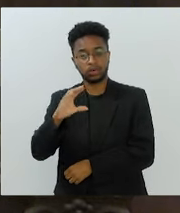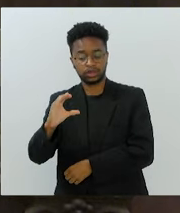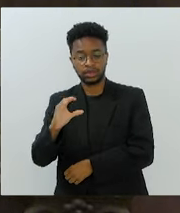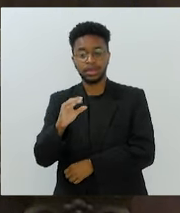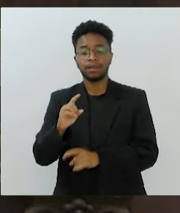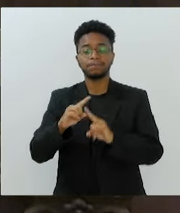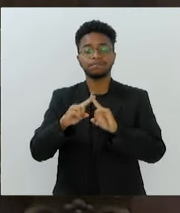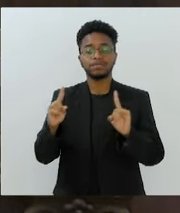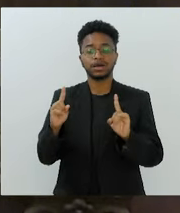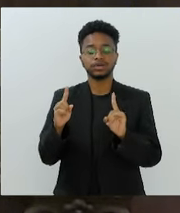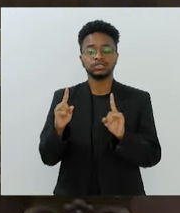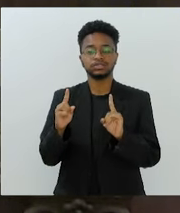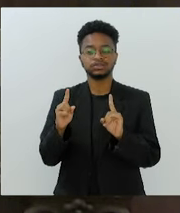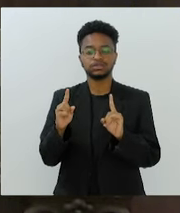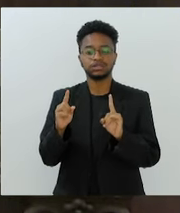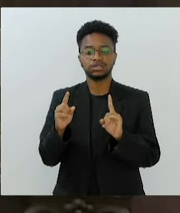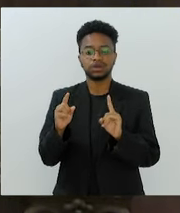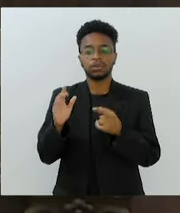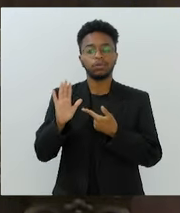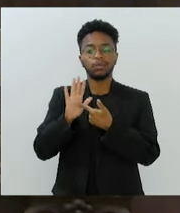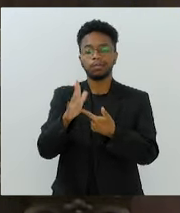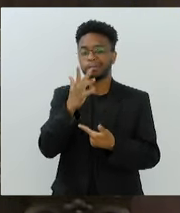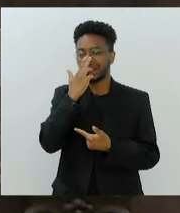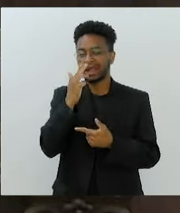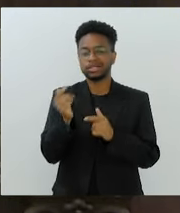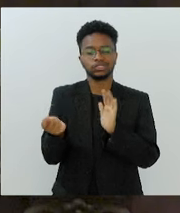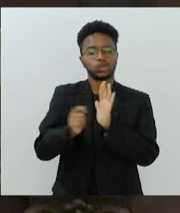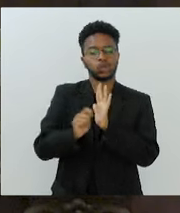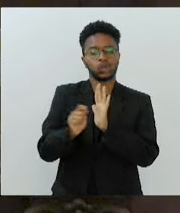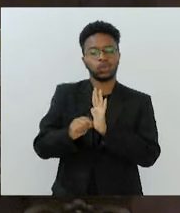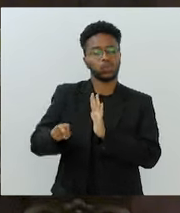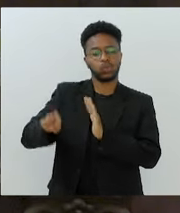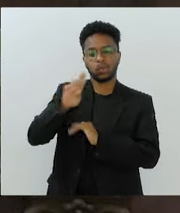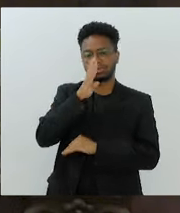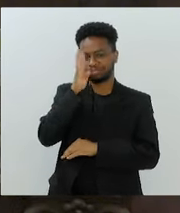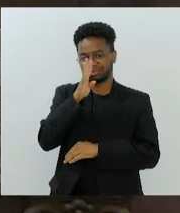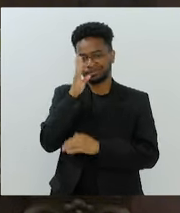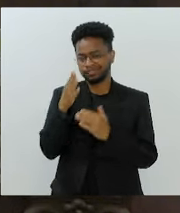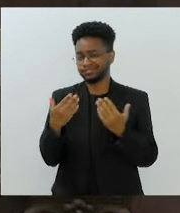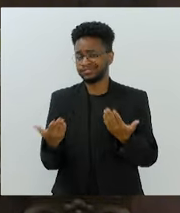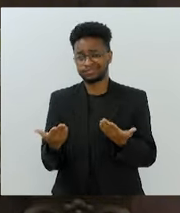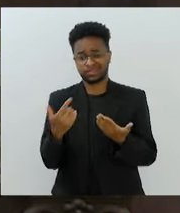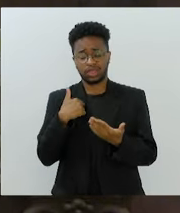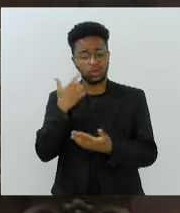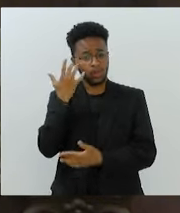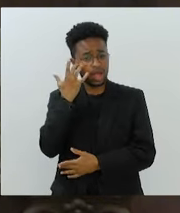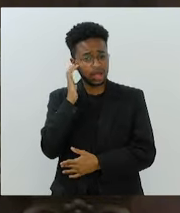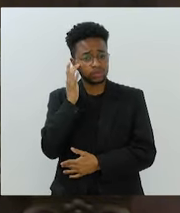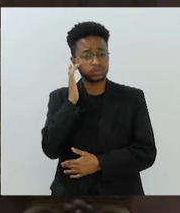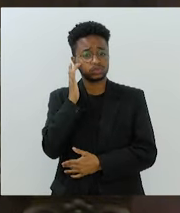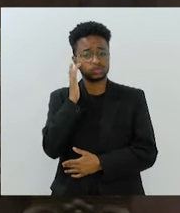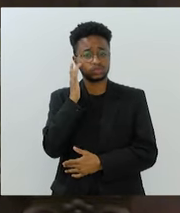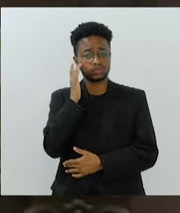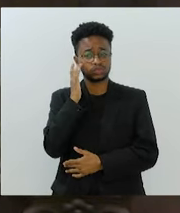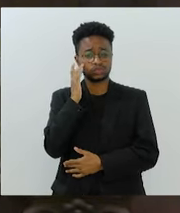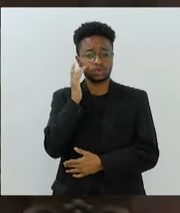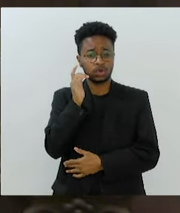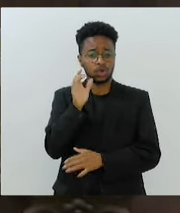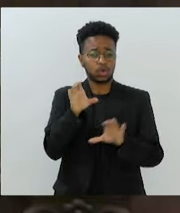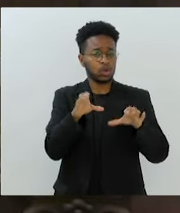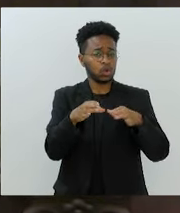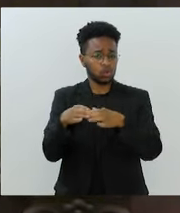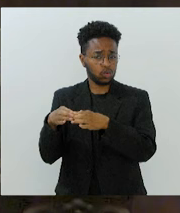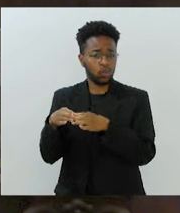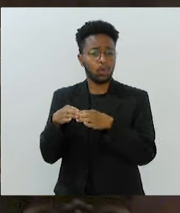como se aquilo fosse uma cracolândia, uma coisa do gênero. Eu acho que os brucutus veem uma